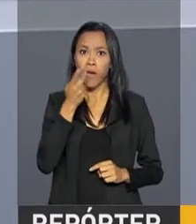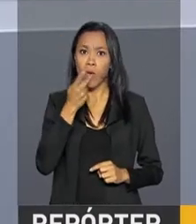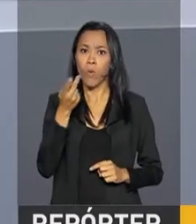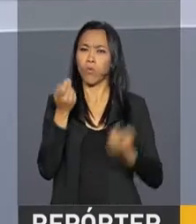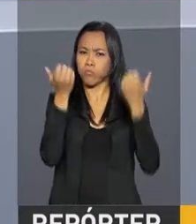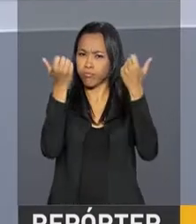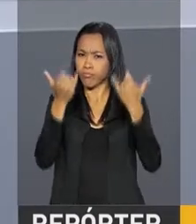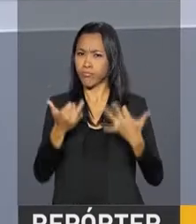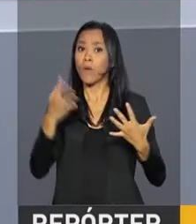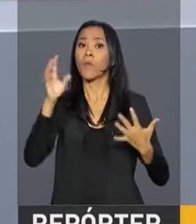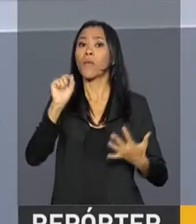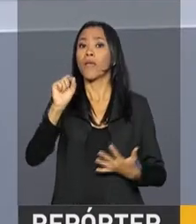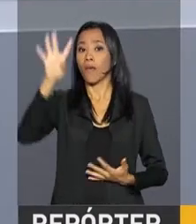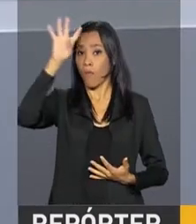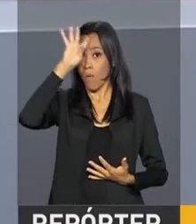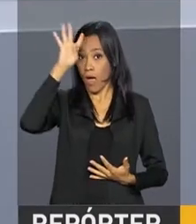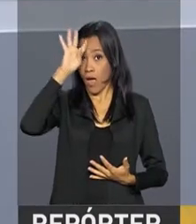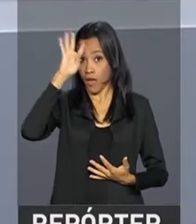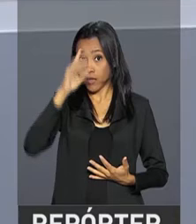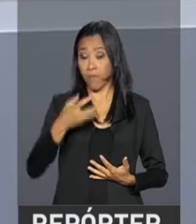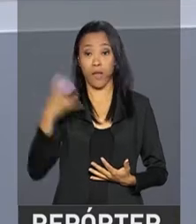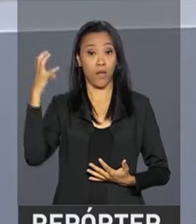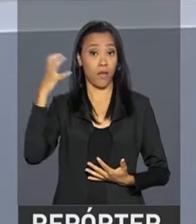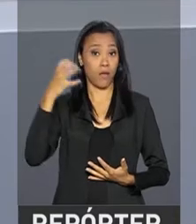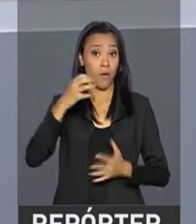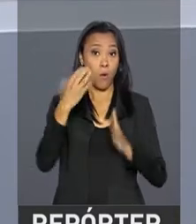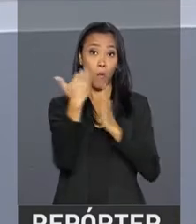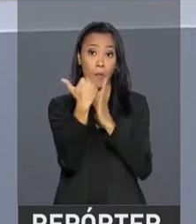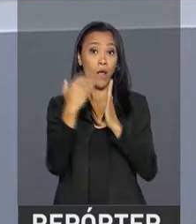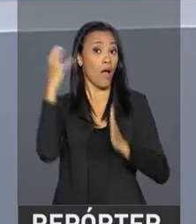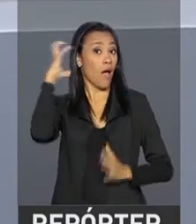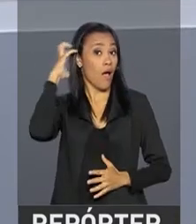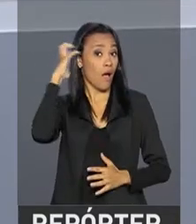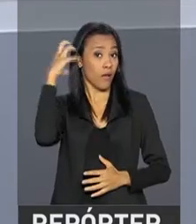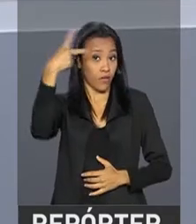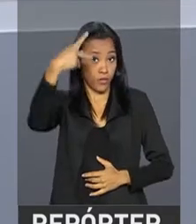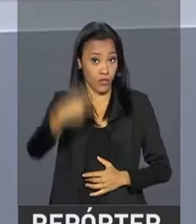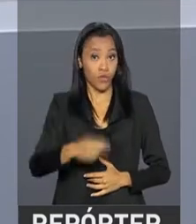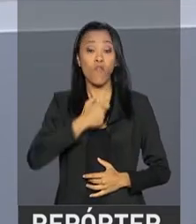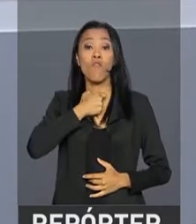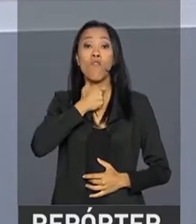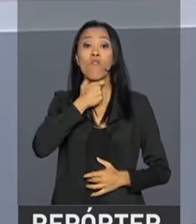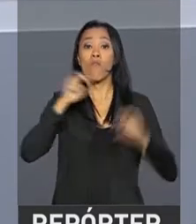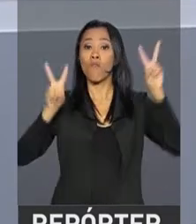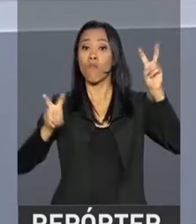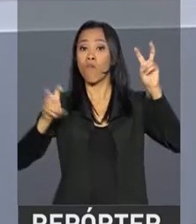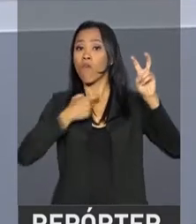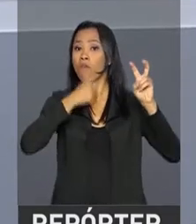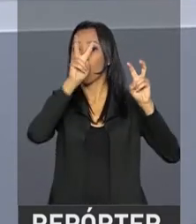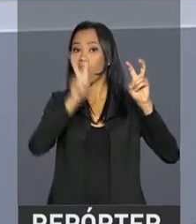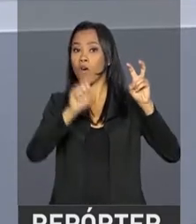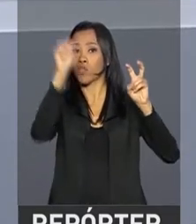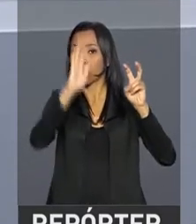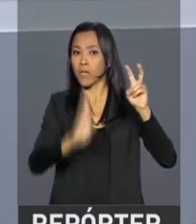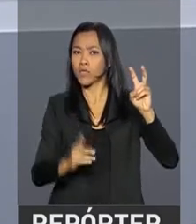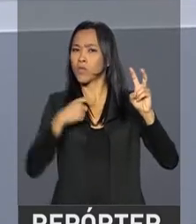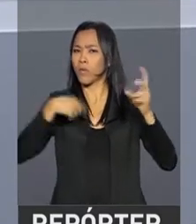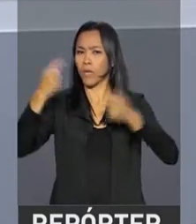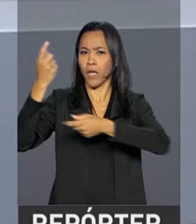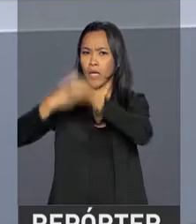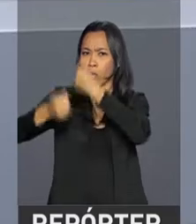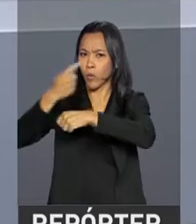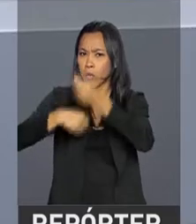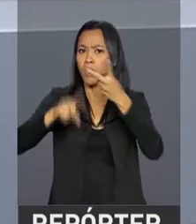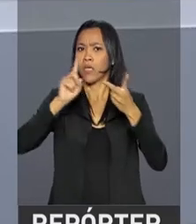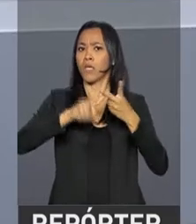nesta quarta feira para o programa de rádio a voz do brasil sobre os resultados da economia com uma queda expressiva da inflação